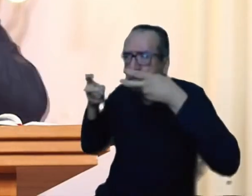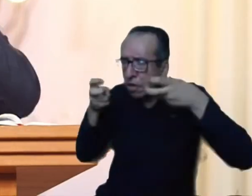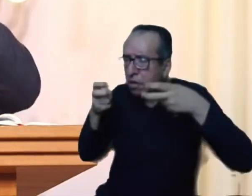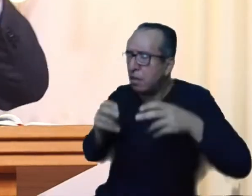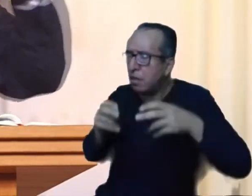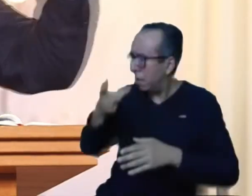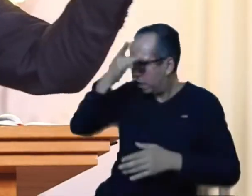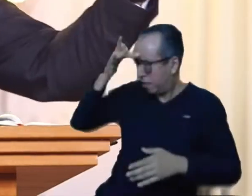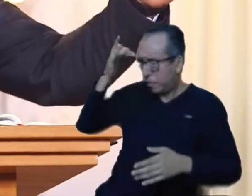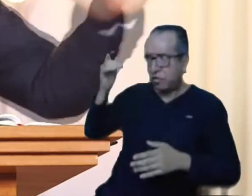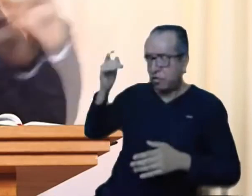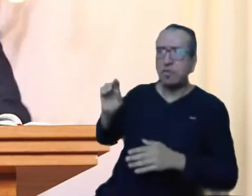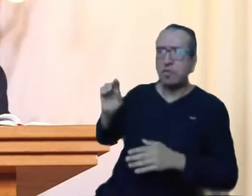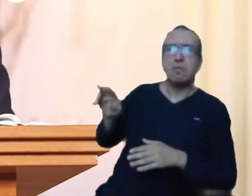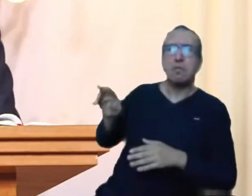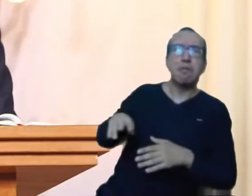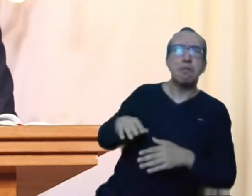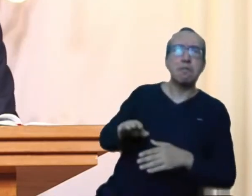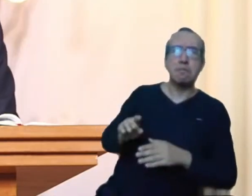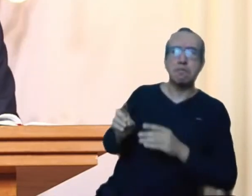para contemplar a paisagem.